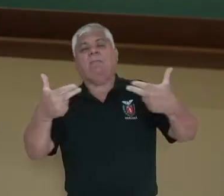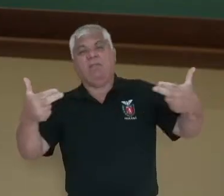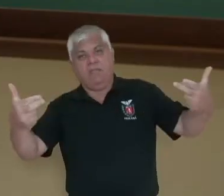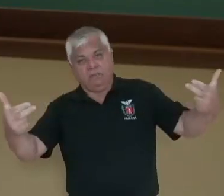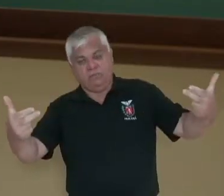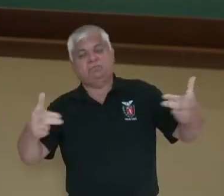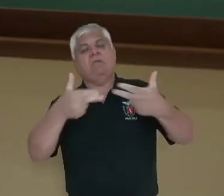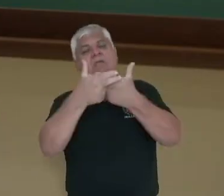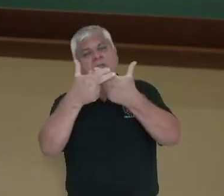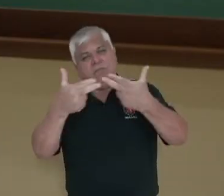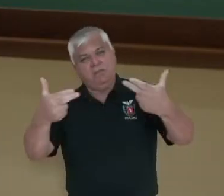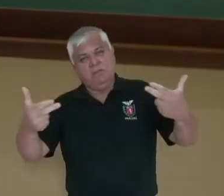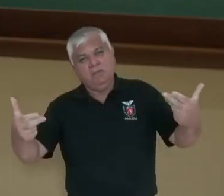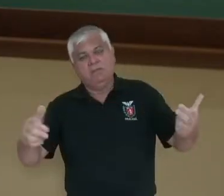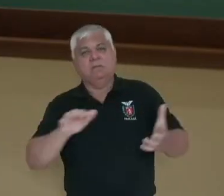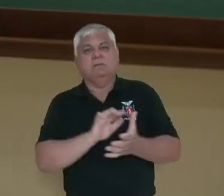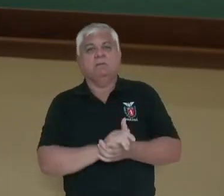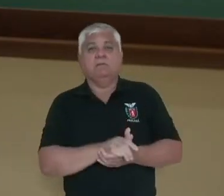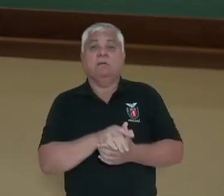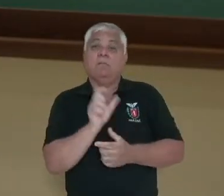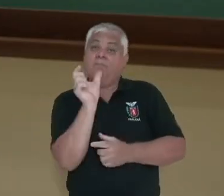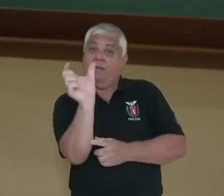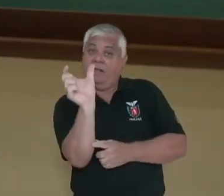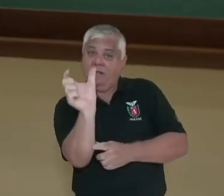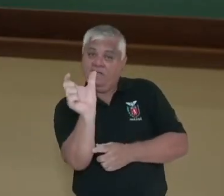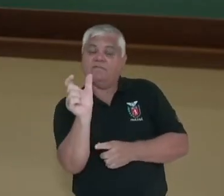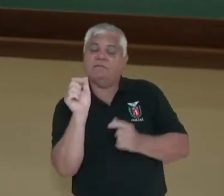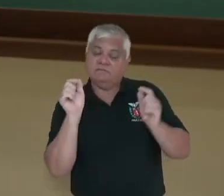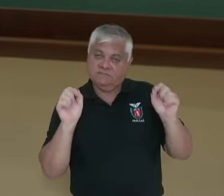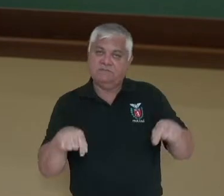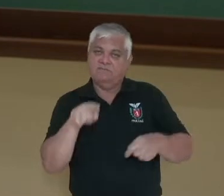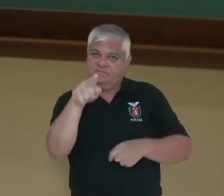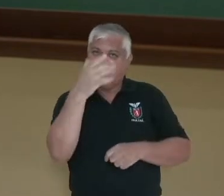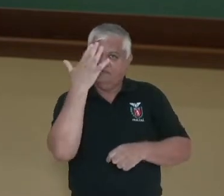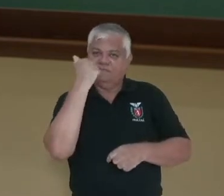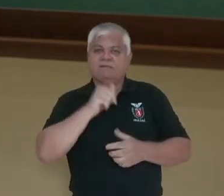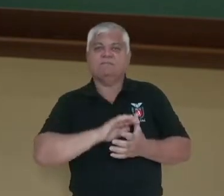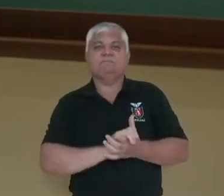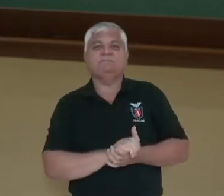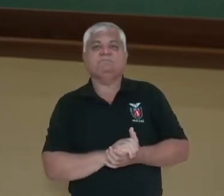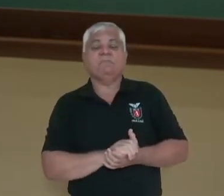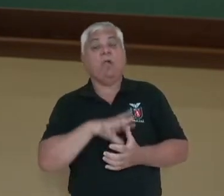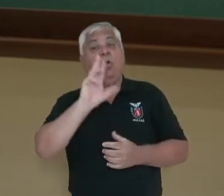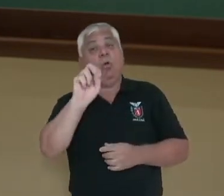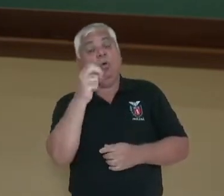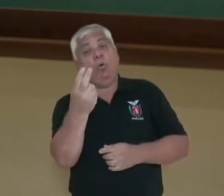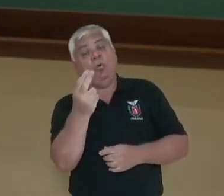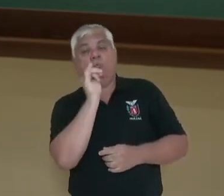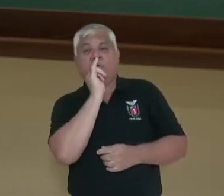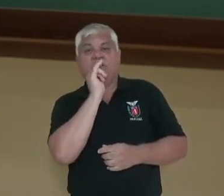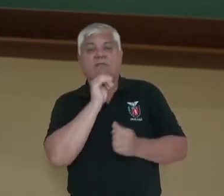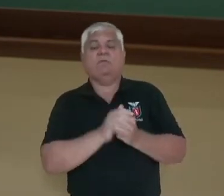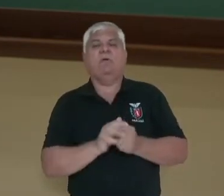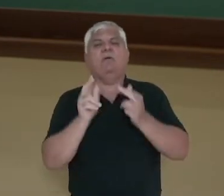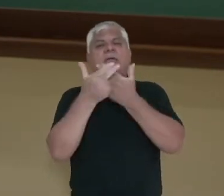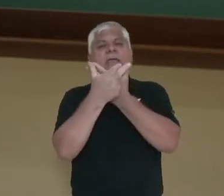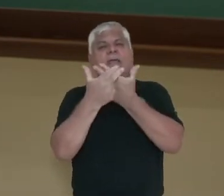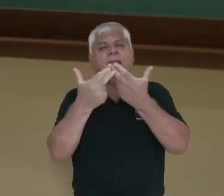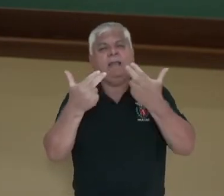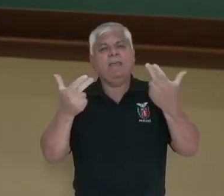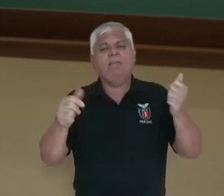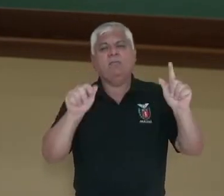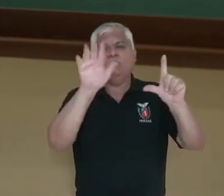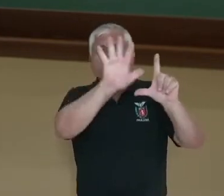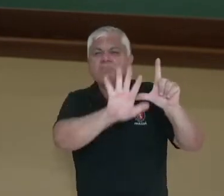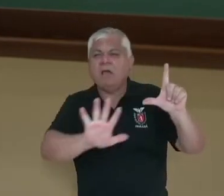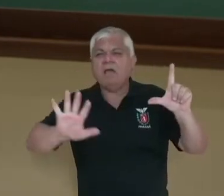Em inglês, né, pessoal? Então a professora não sabe pronunciar tão bem assim, acho que vocês sabem melhor do que eu. Ou seja, elemento de